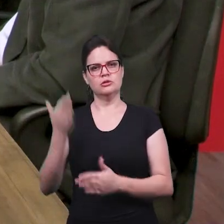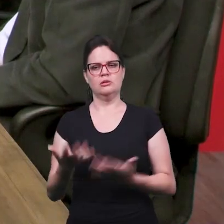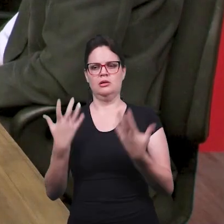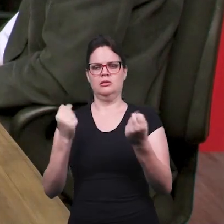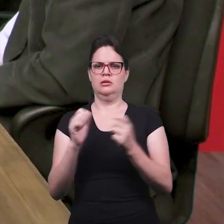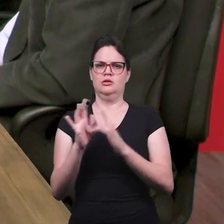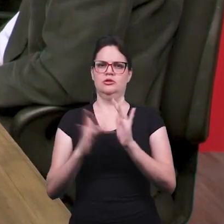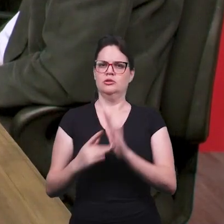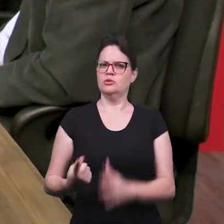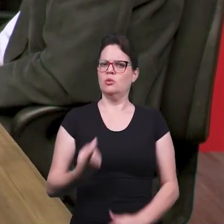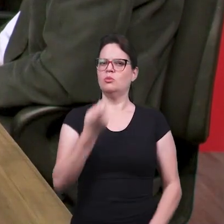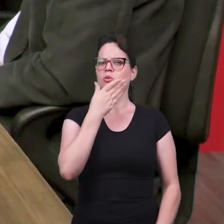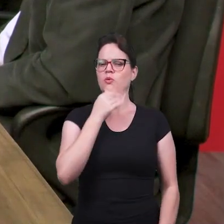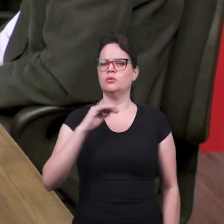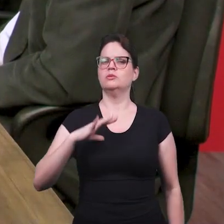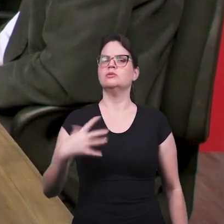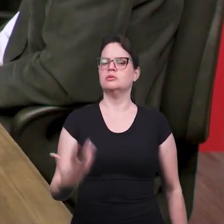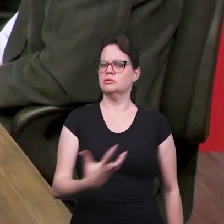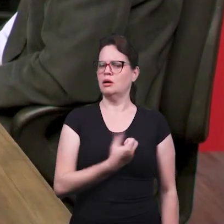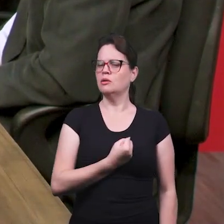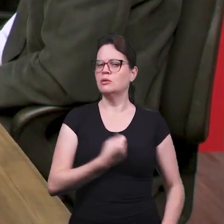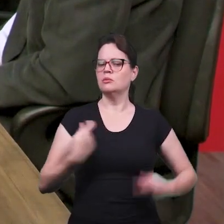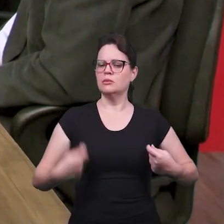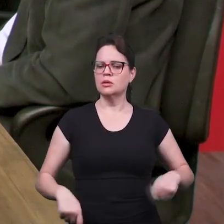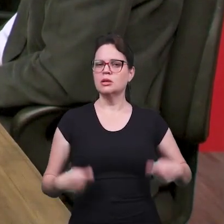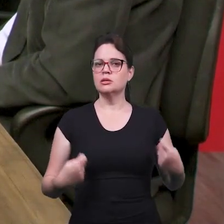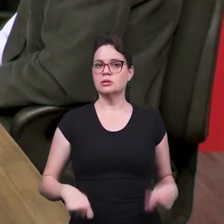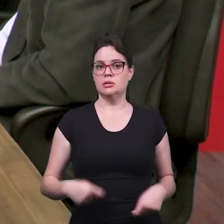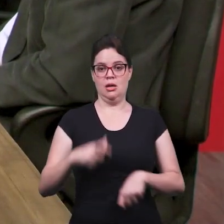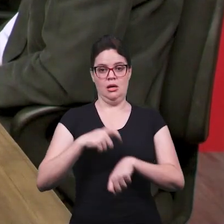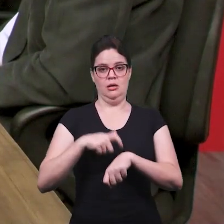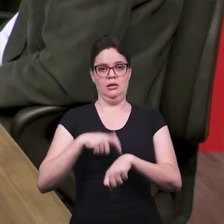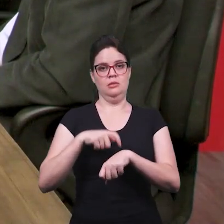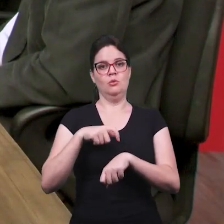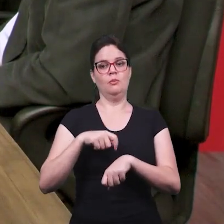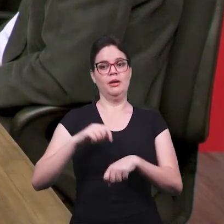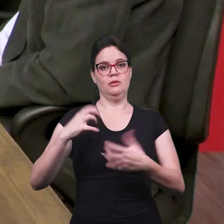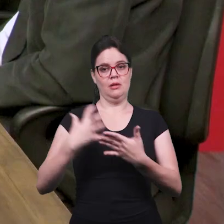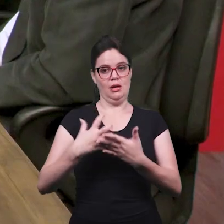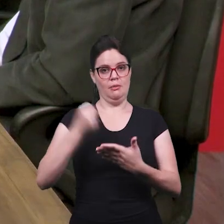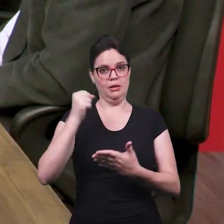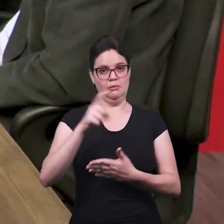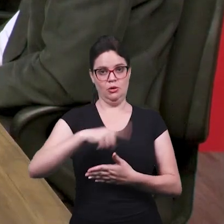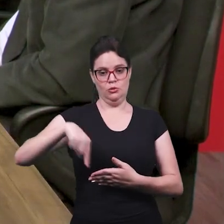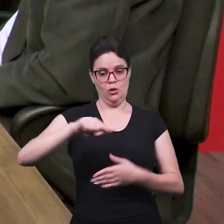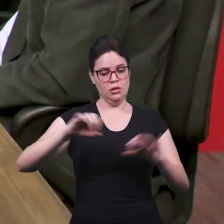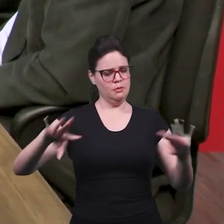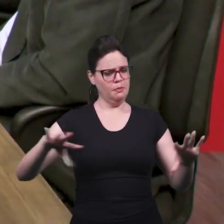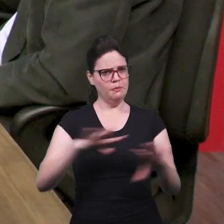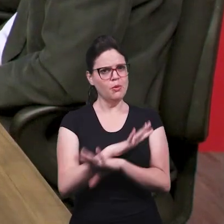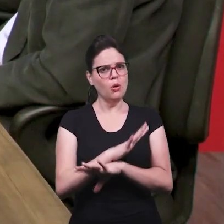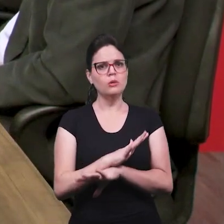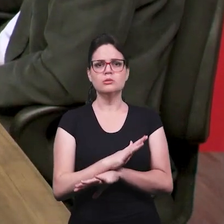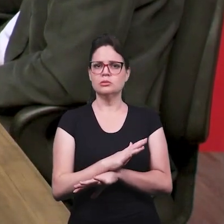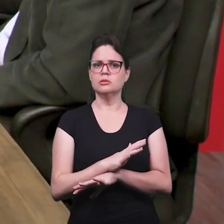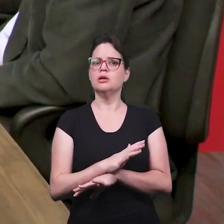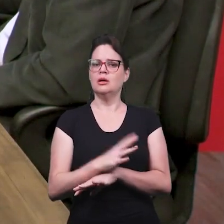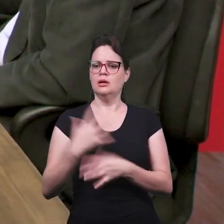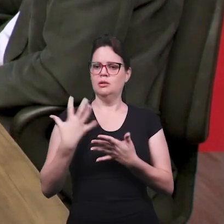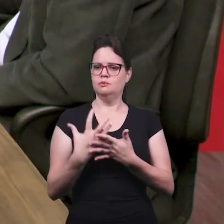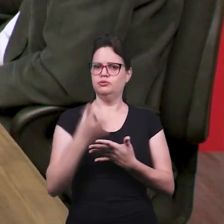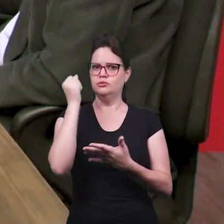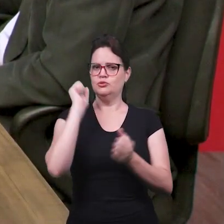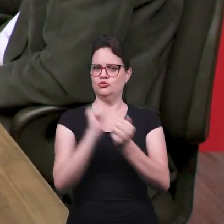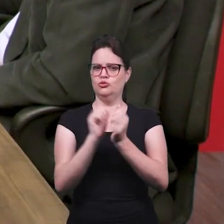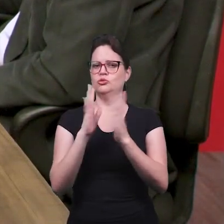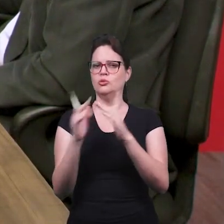e vivenciar esse momento que a igreja vai vivenciar de arrebatamento, pois a igreja vai ser